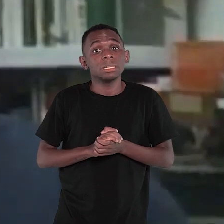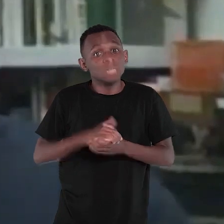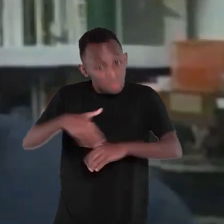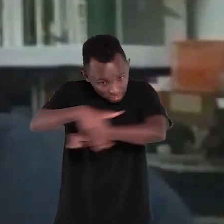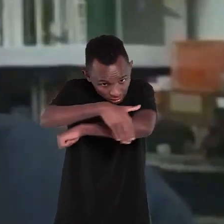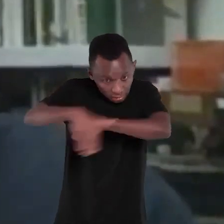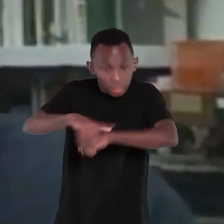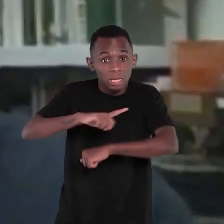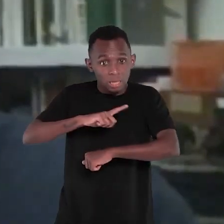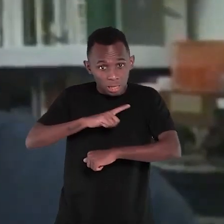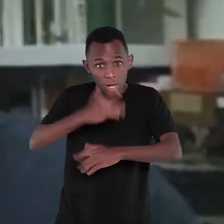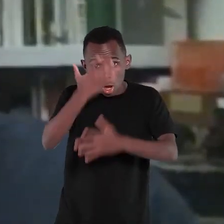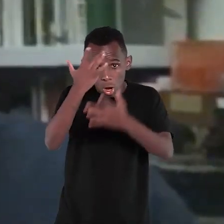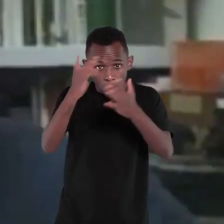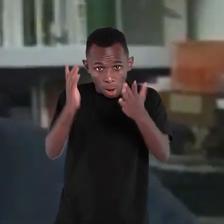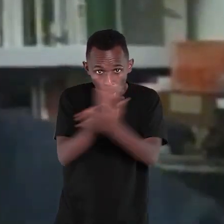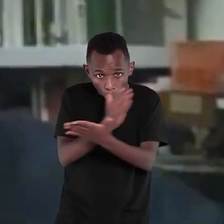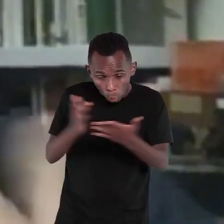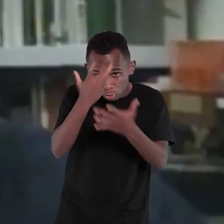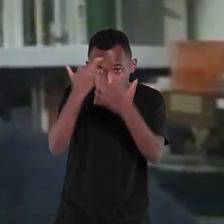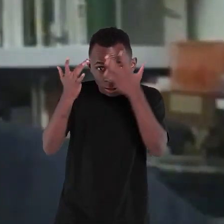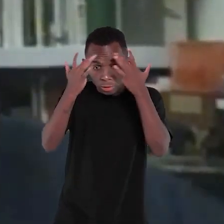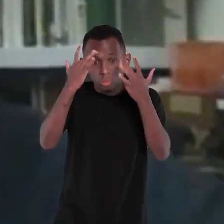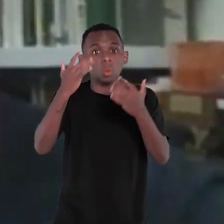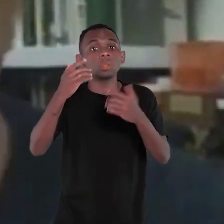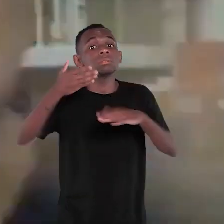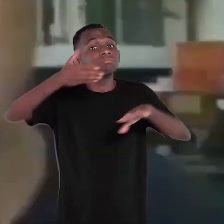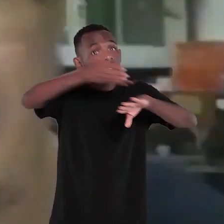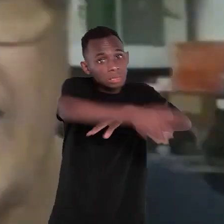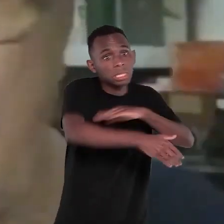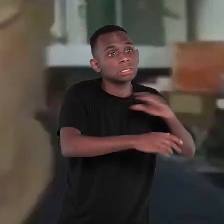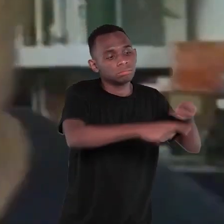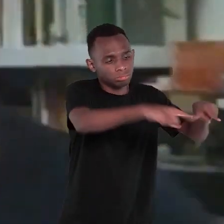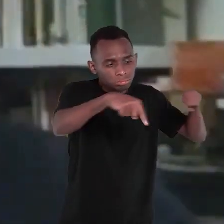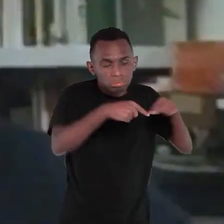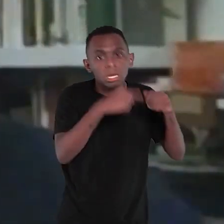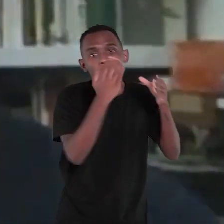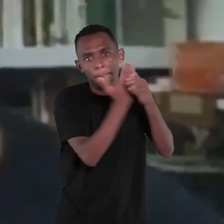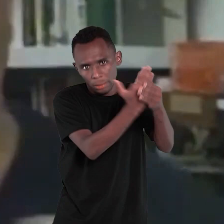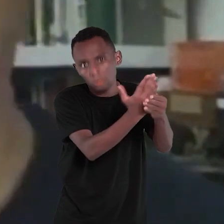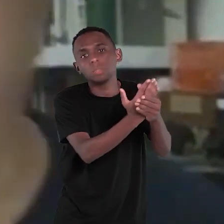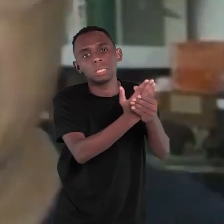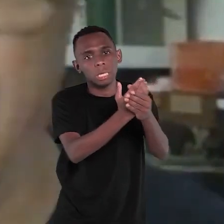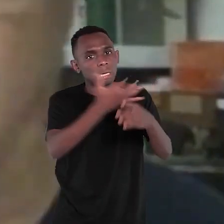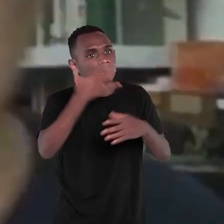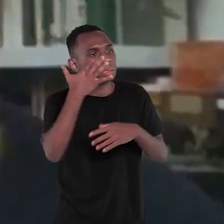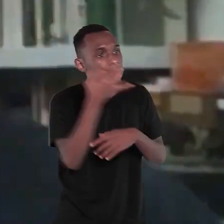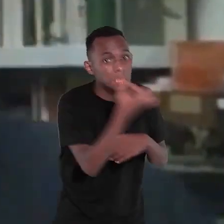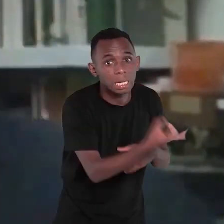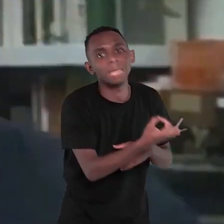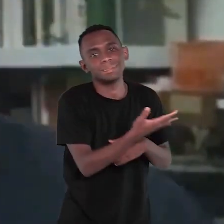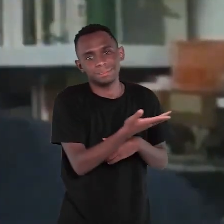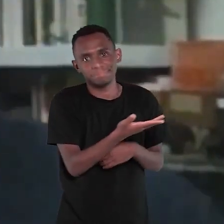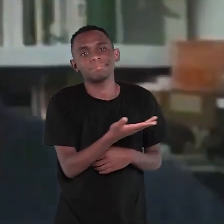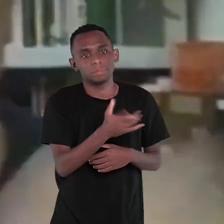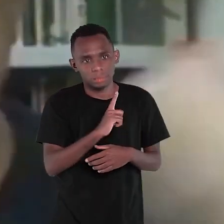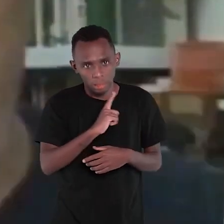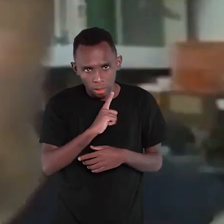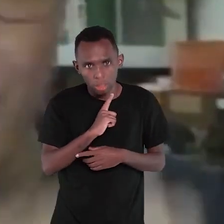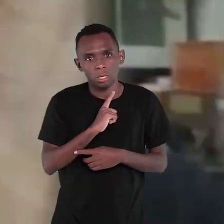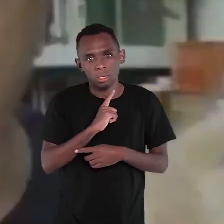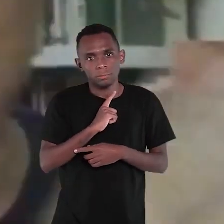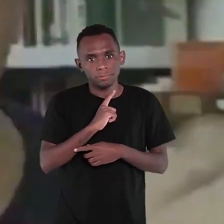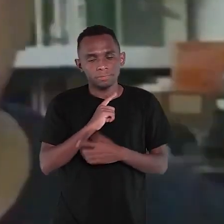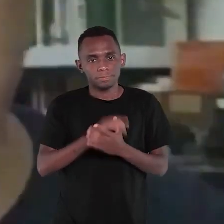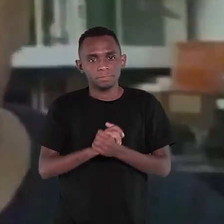são bons frequentadores de biblioteca, com interesses muito variados, não é uma categoria